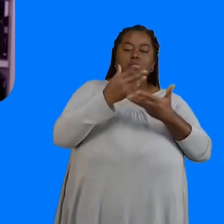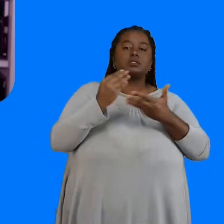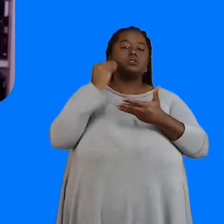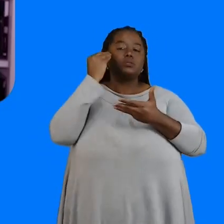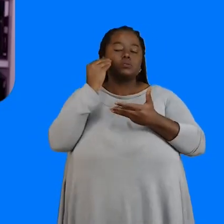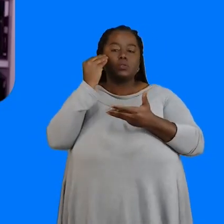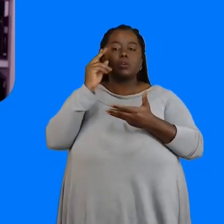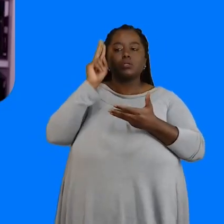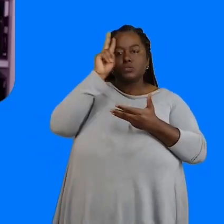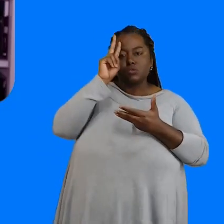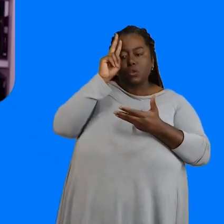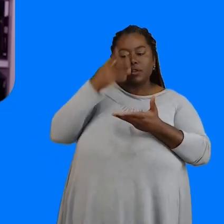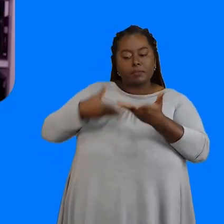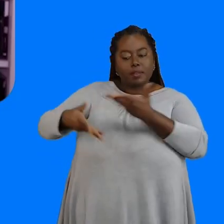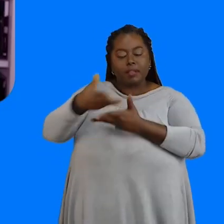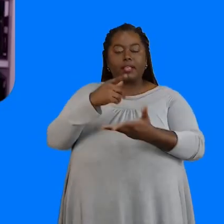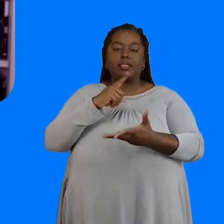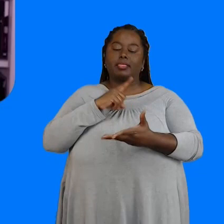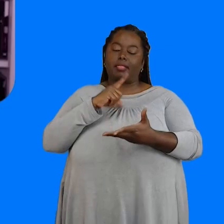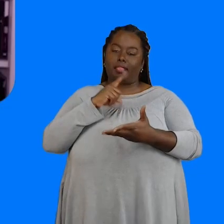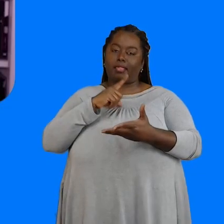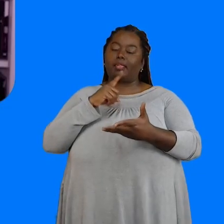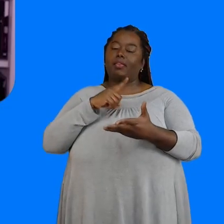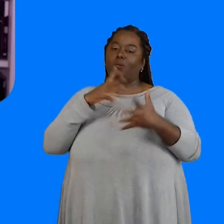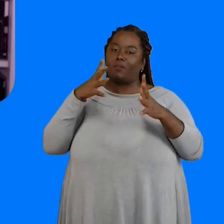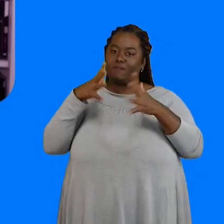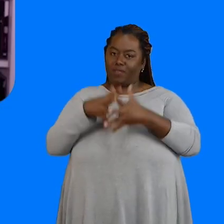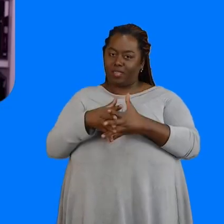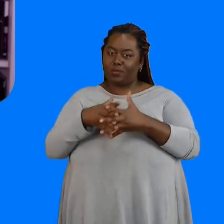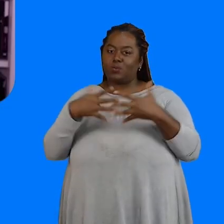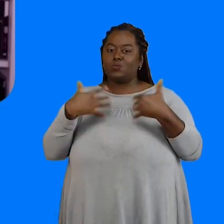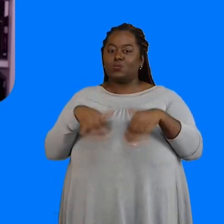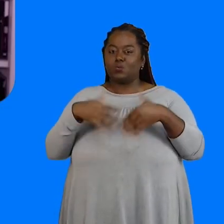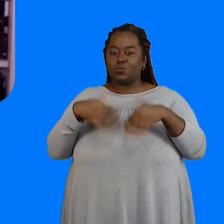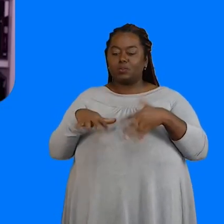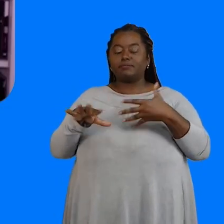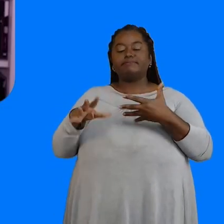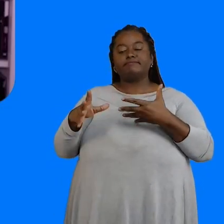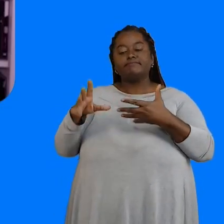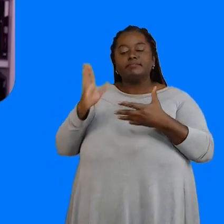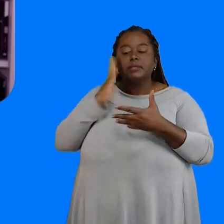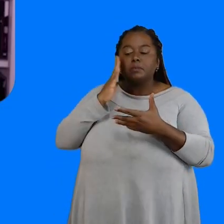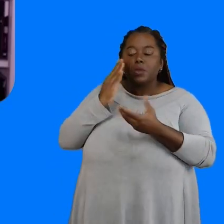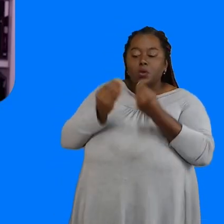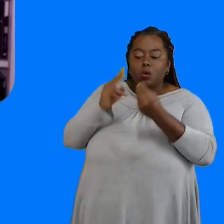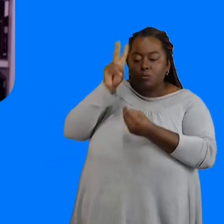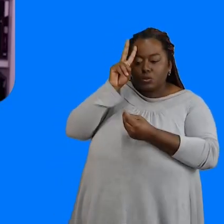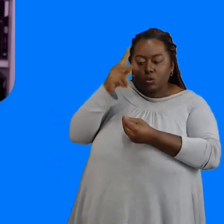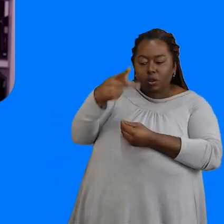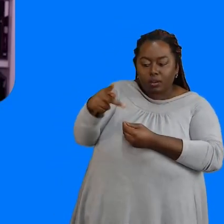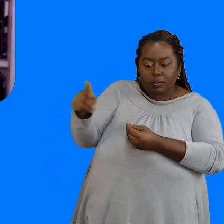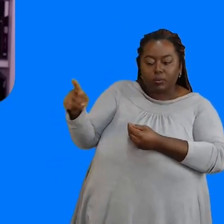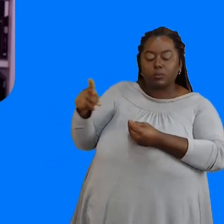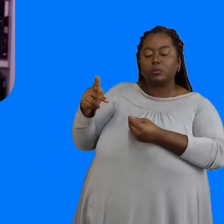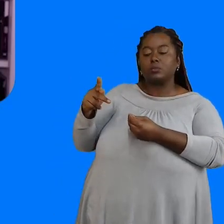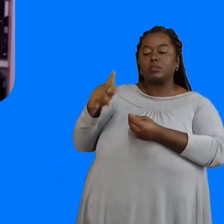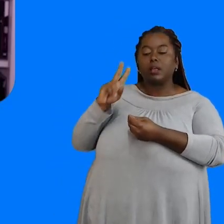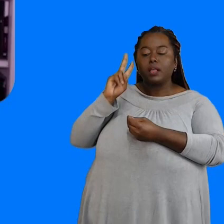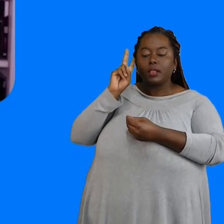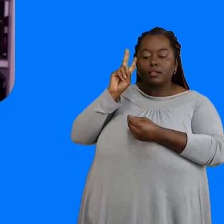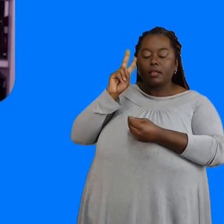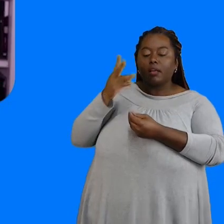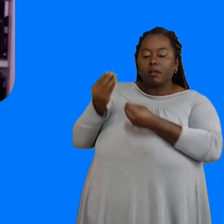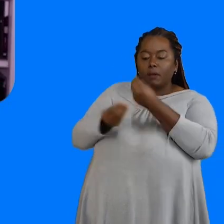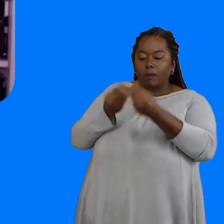efeito curador. Esse saber como é que é a perspectiva do outro, as histórias do outro, as lendas do outro, cria aqui